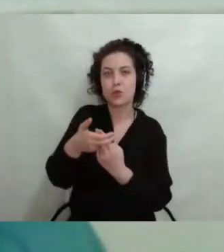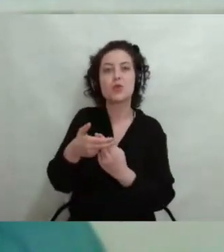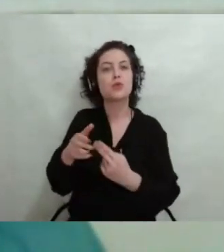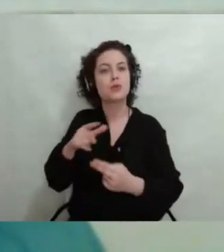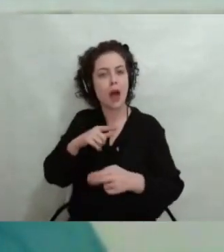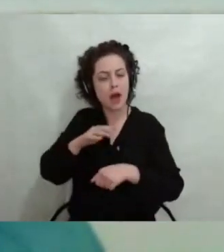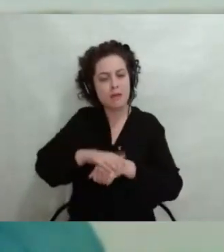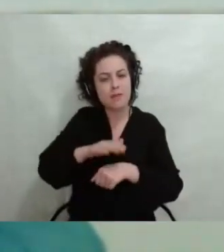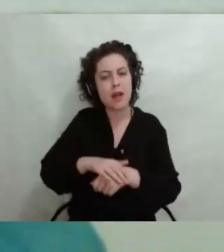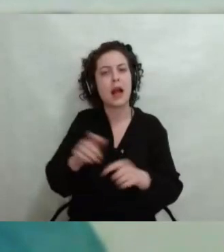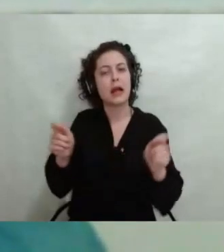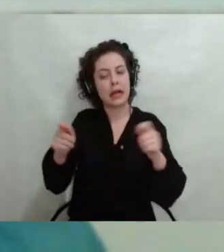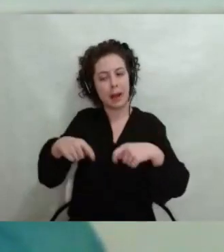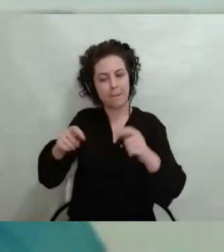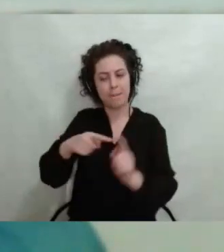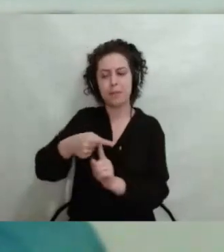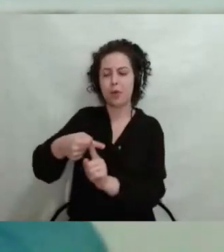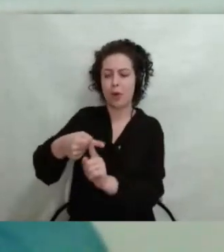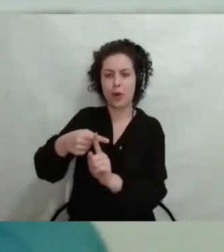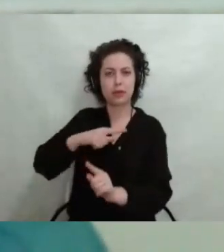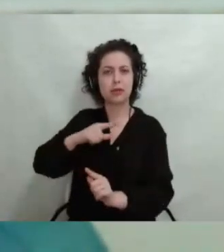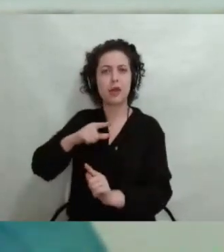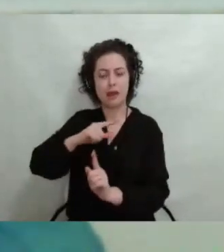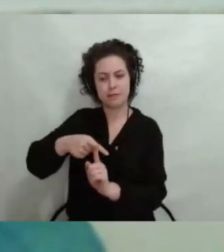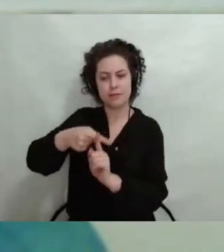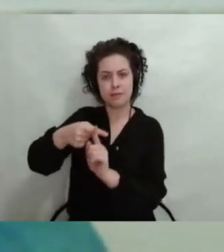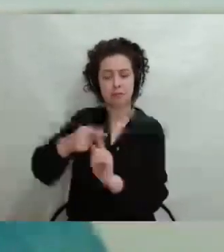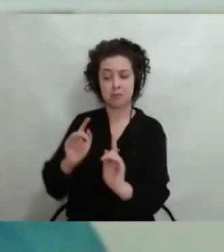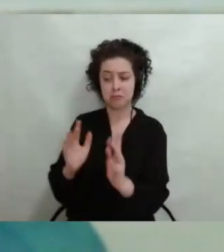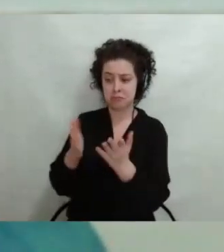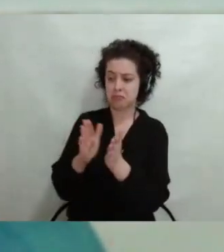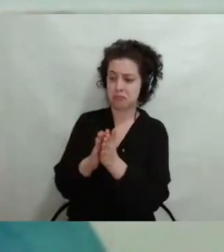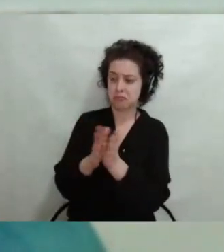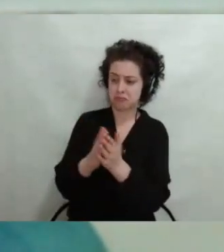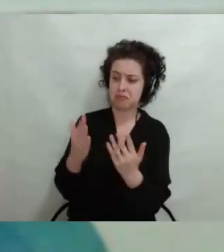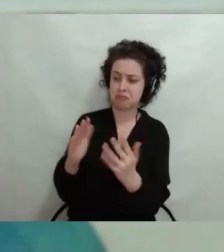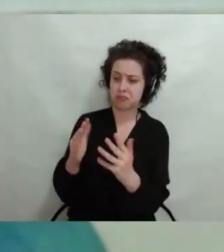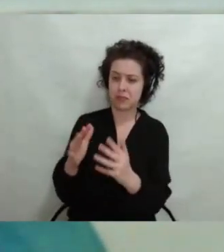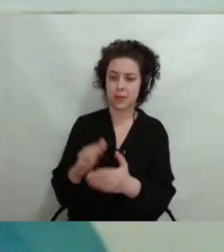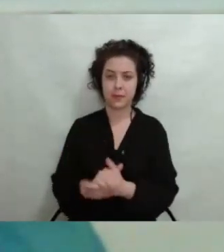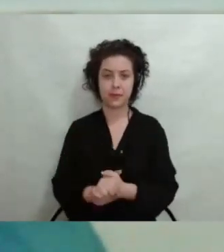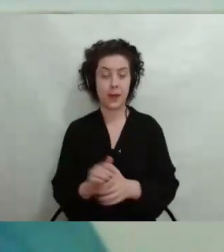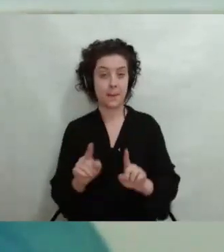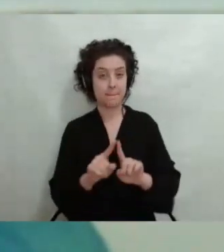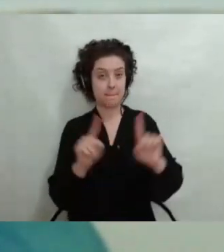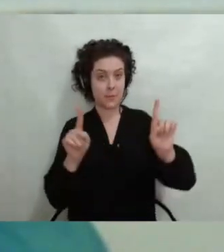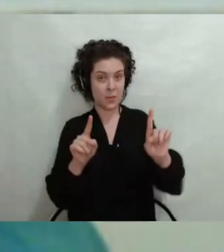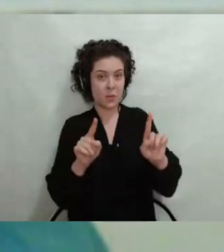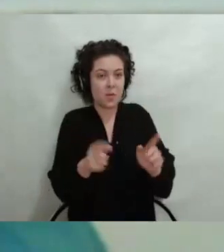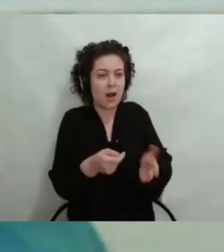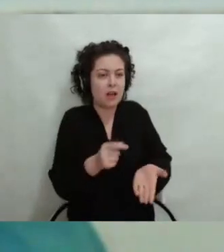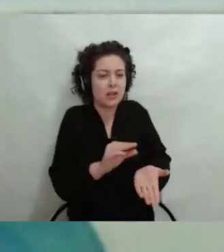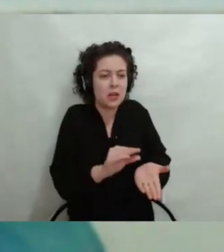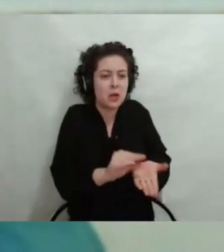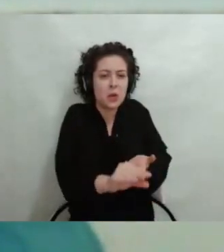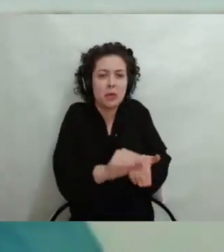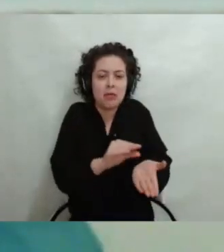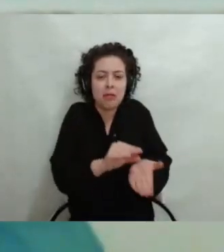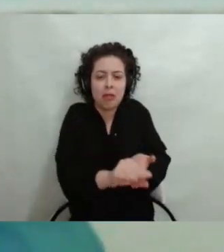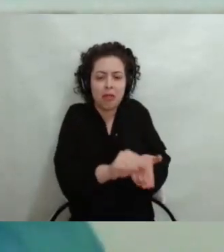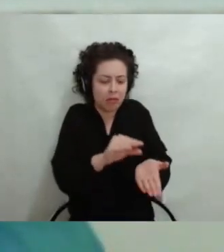de positivo e algo de comemorar. Mas o subfinanciamento crônico que o